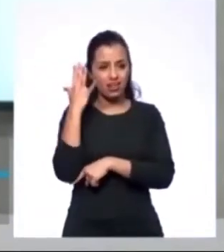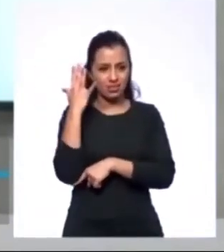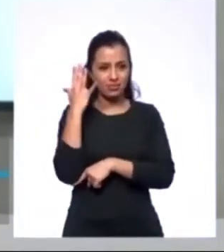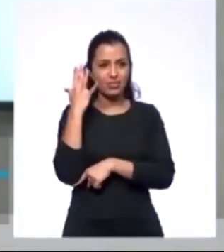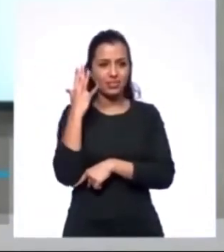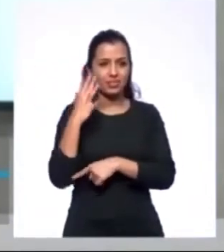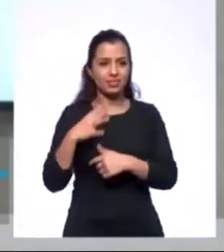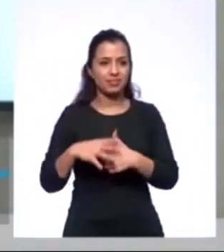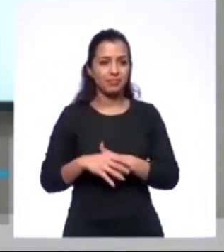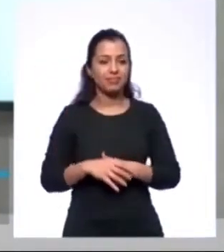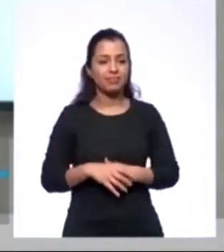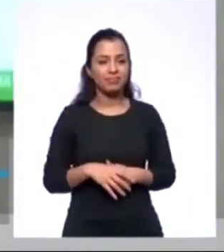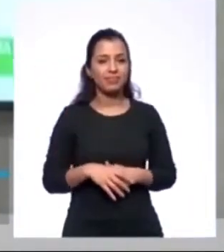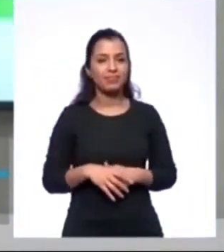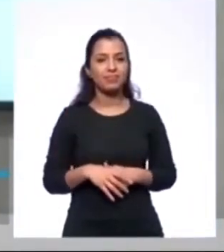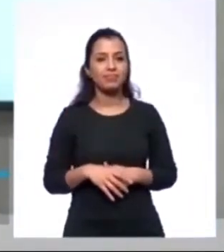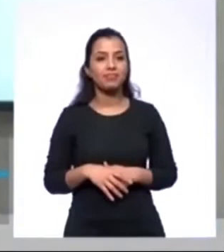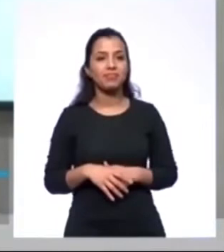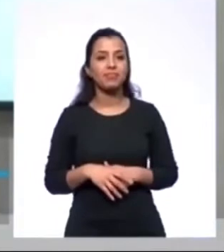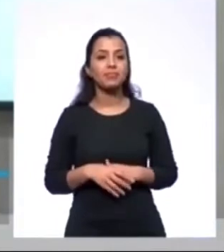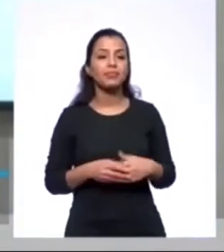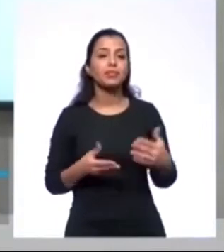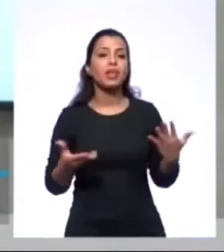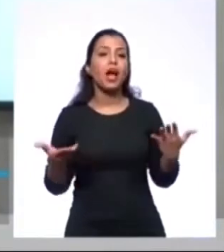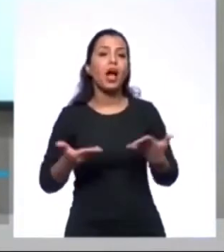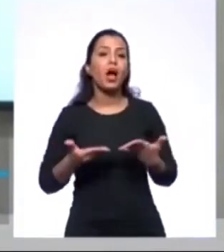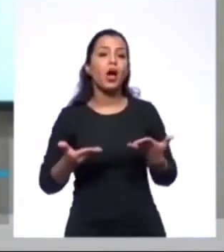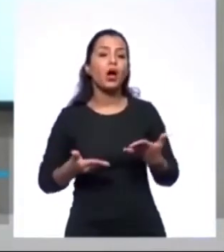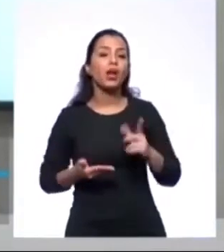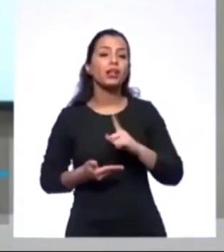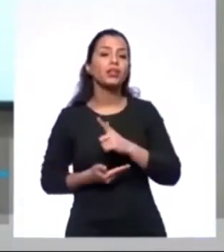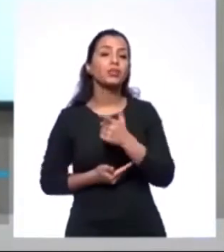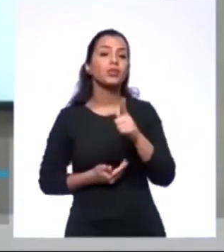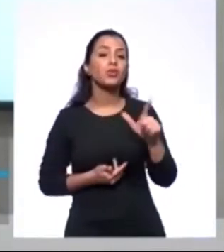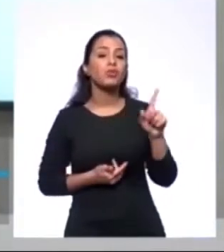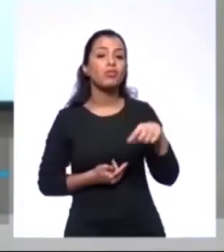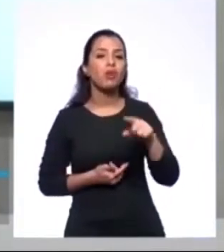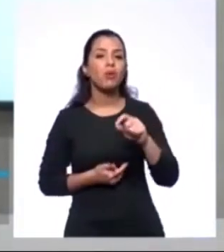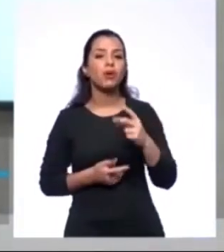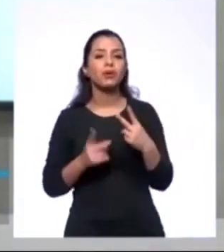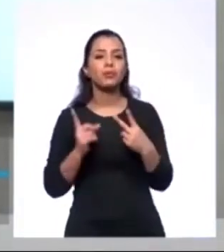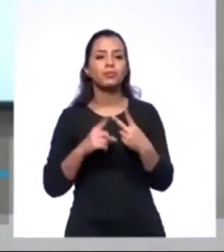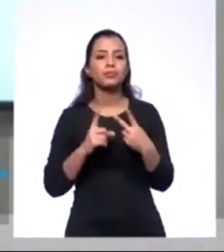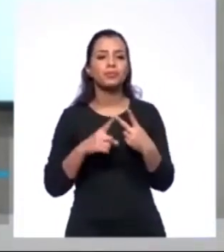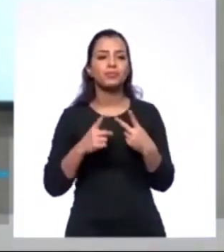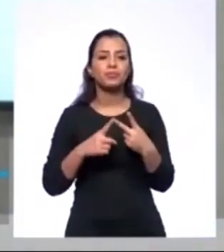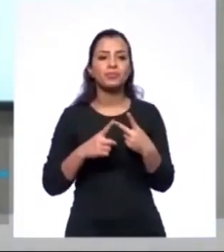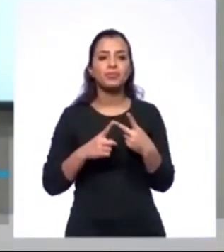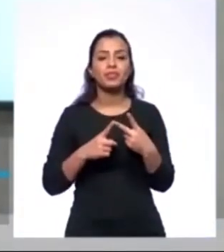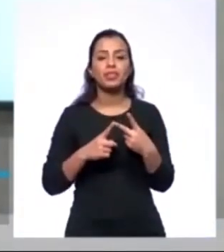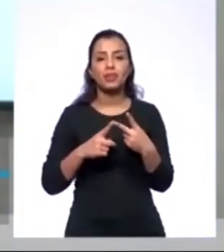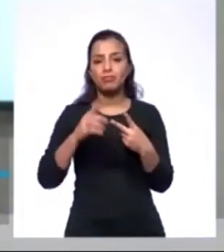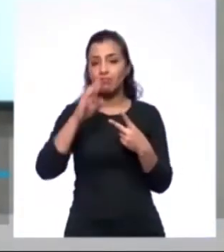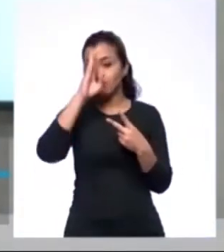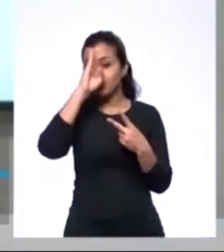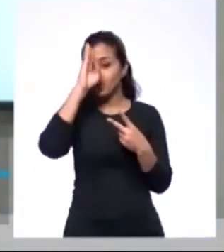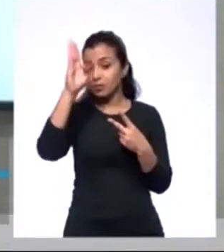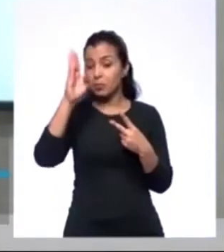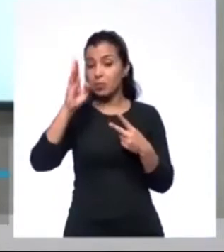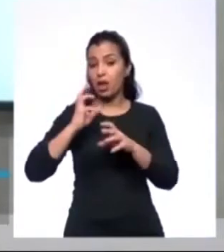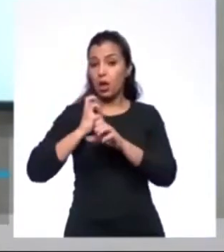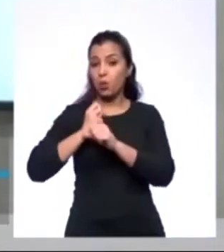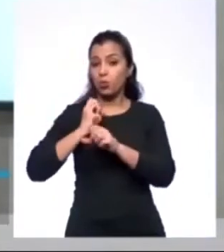de uma árvore Beleza agora dá uma olhadinha no que nós chamamos de princípio fundamental da contagem